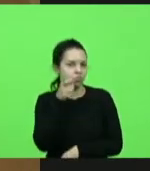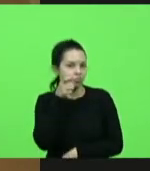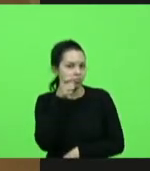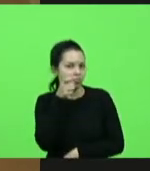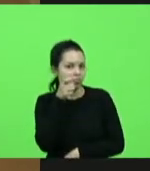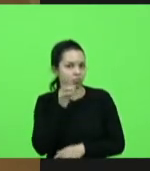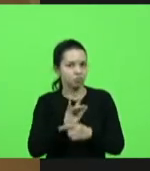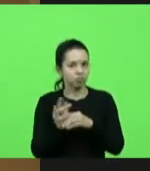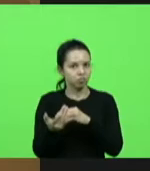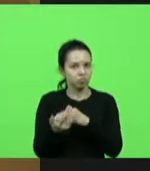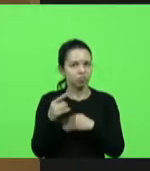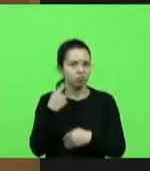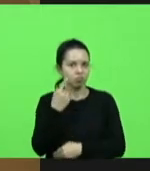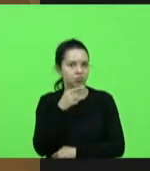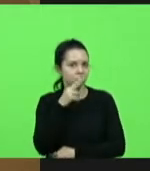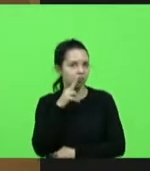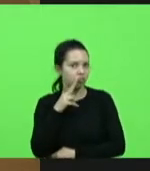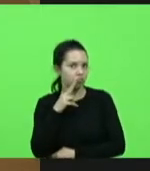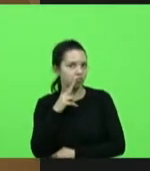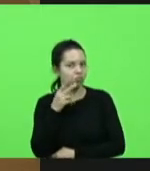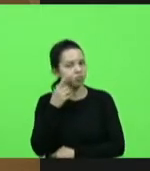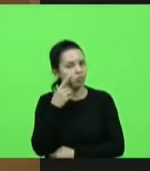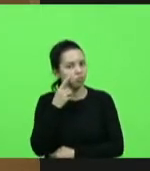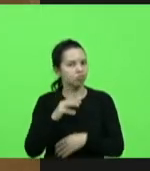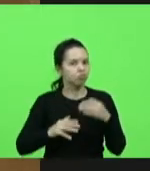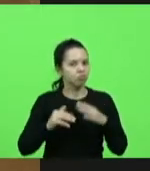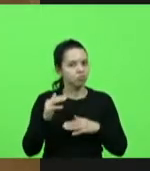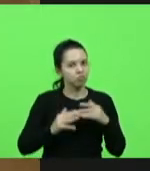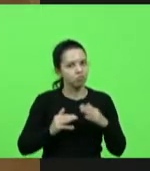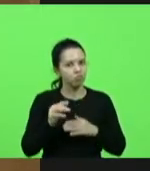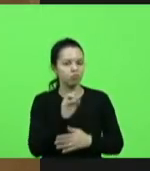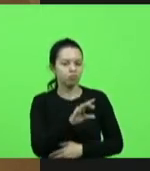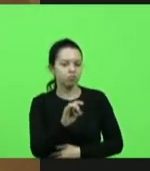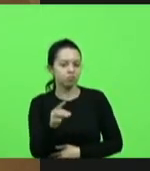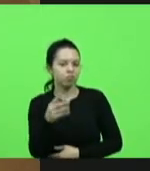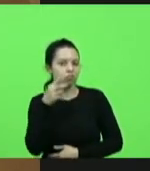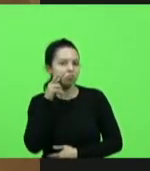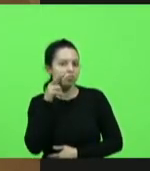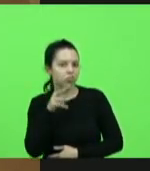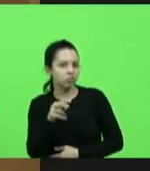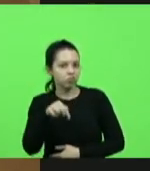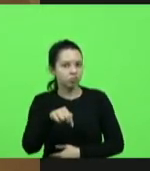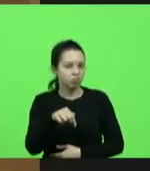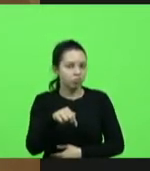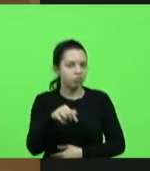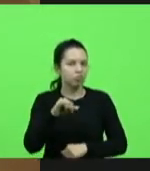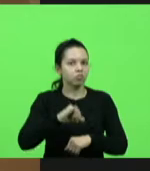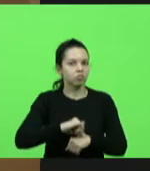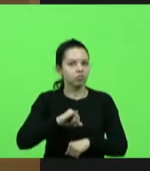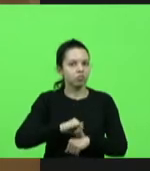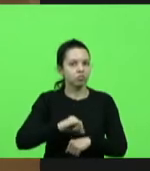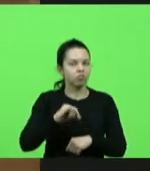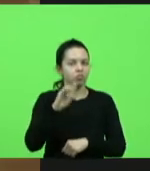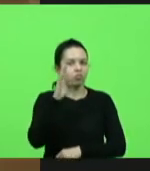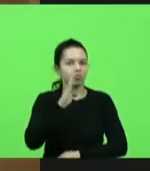poder presenciar cada uma das nossas ações aqui na capital federal.